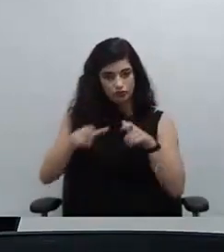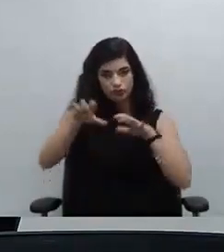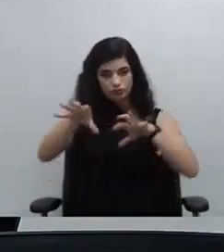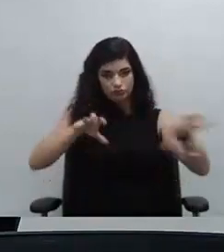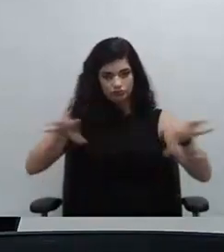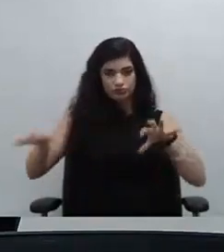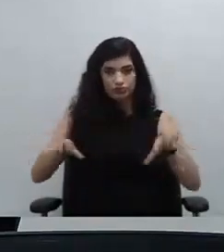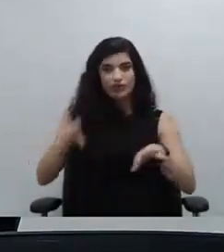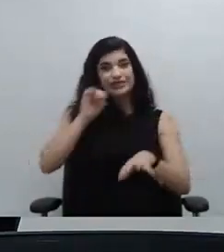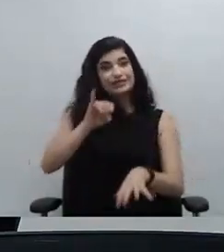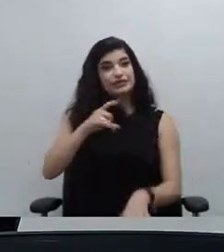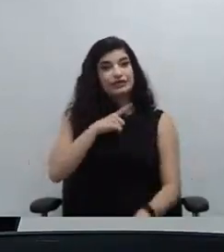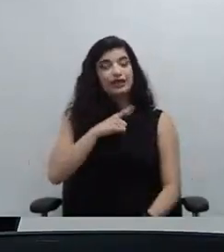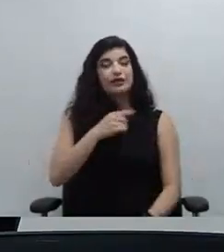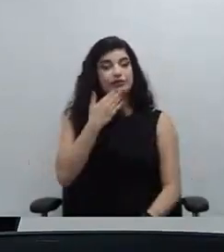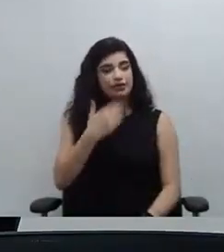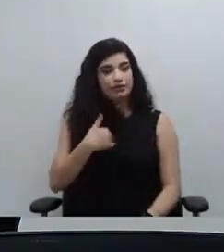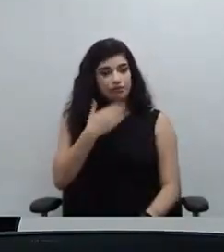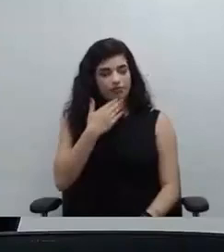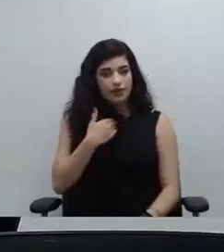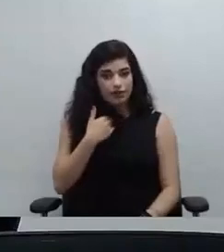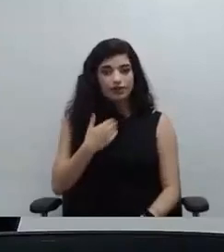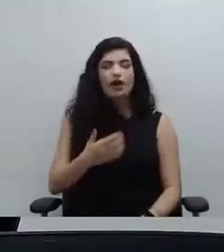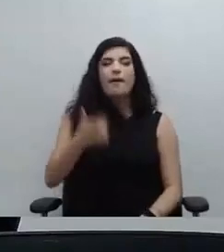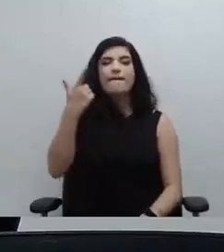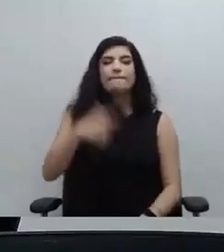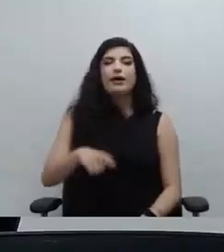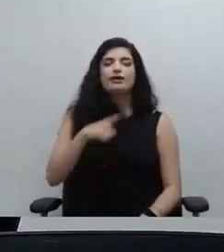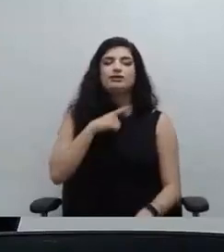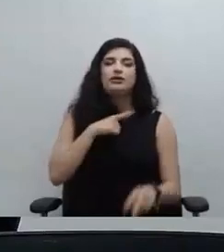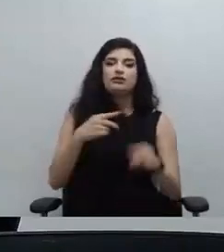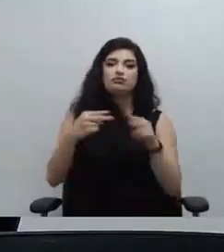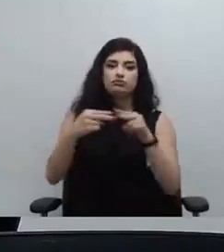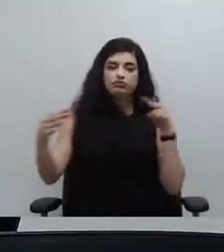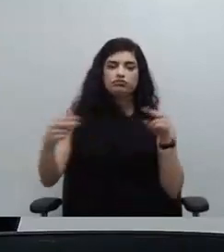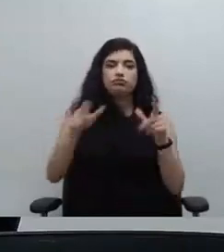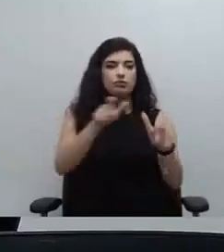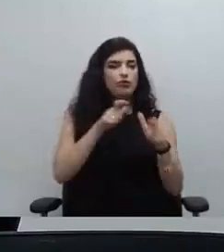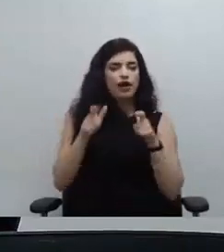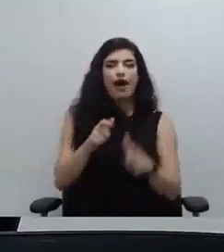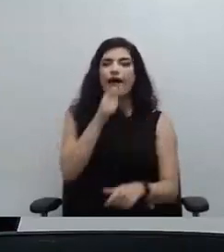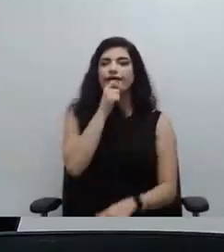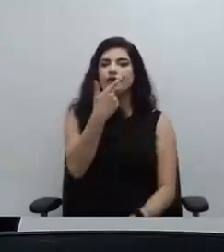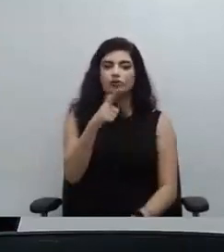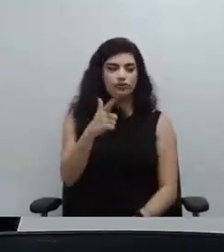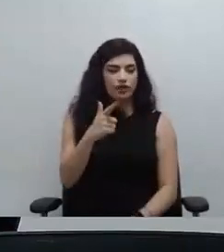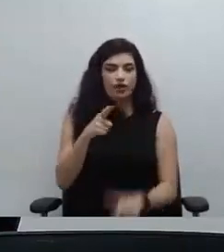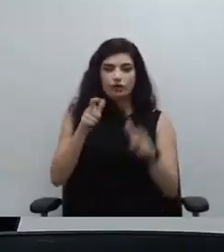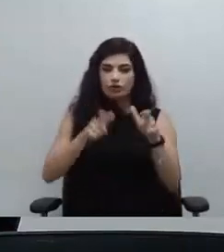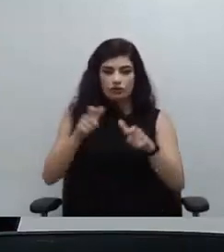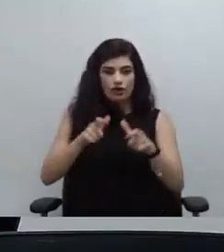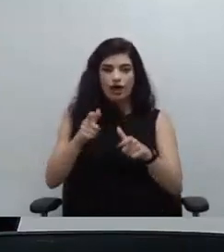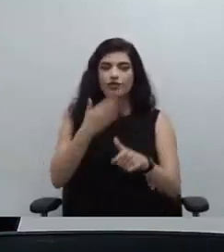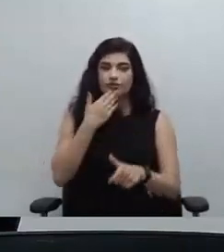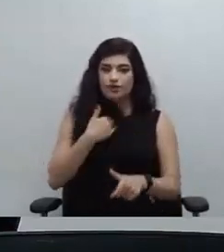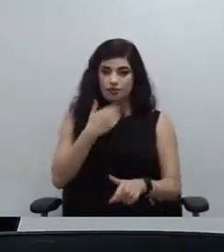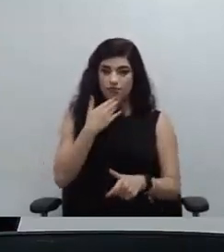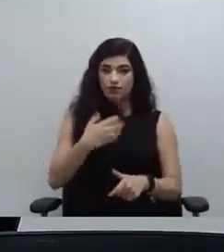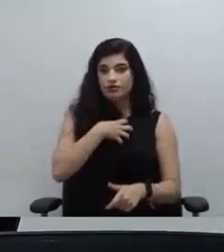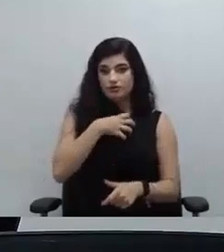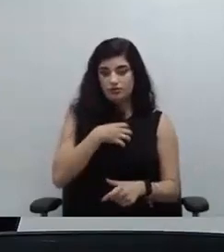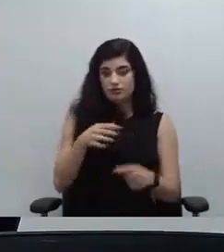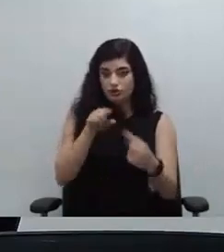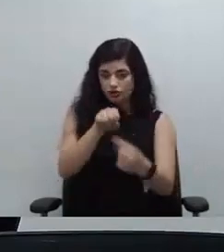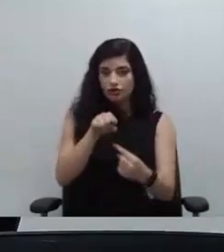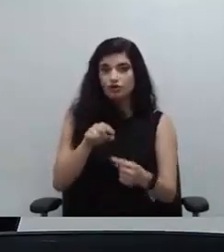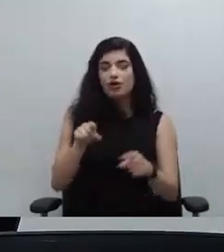quando houver demanda nesse sentido, a realização de pré-conferências em municípios onde não há unidade, quando houver demanda nesse sentido, e